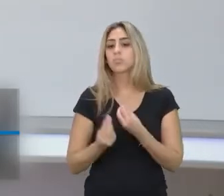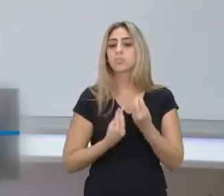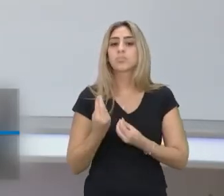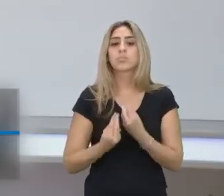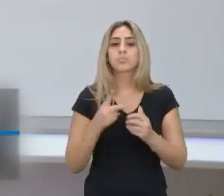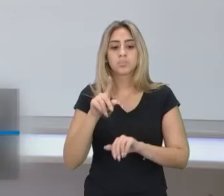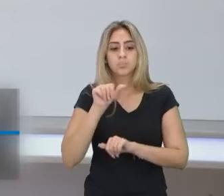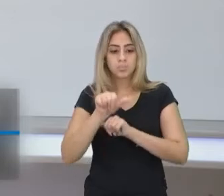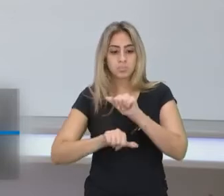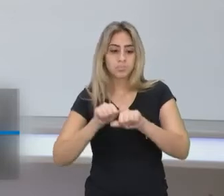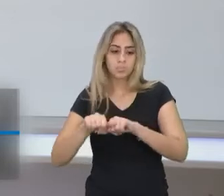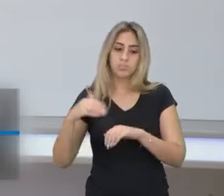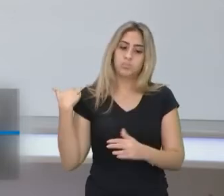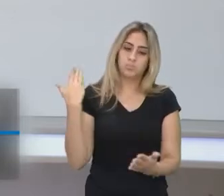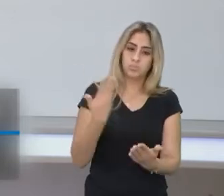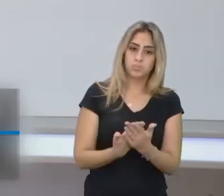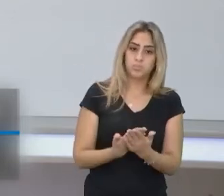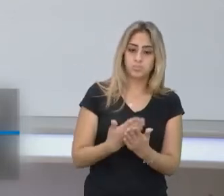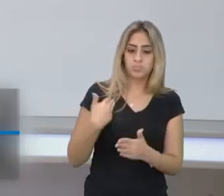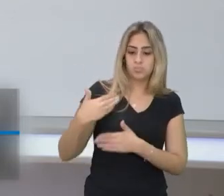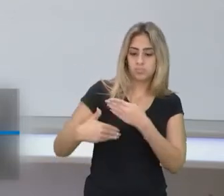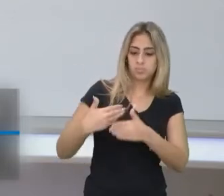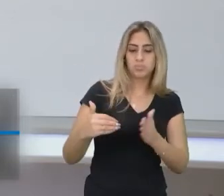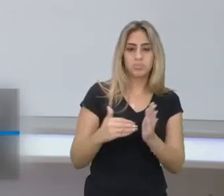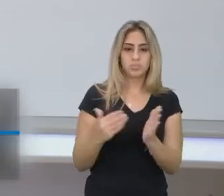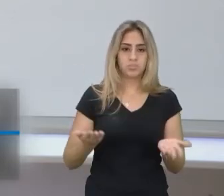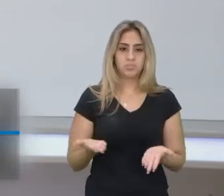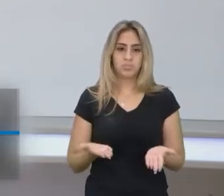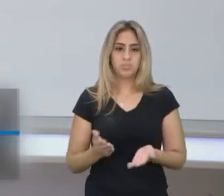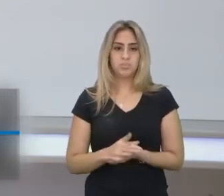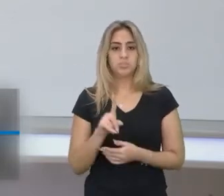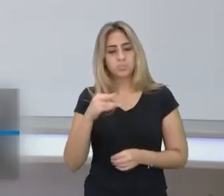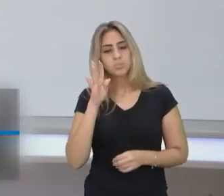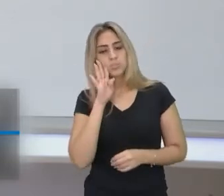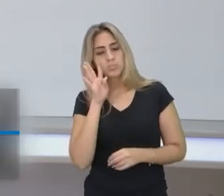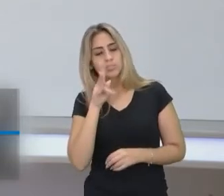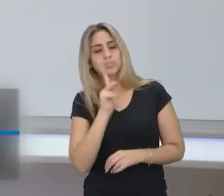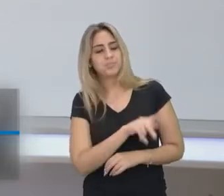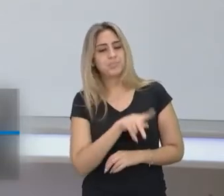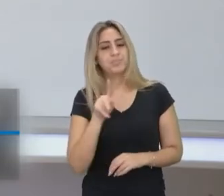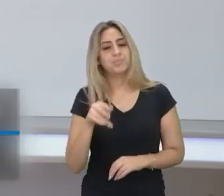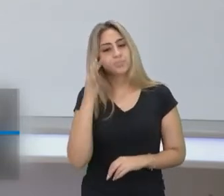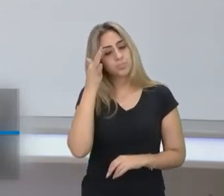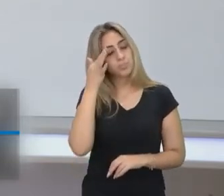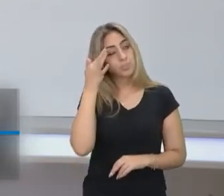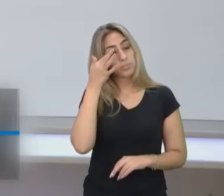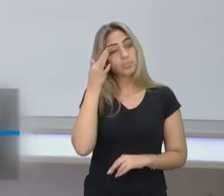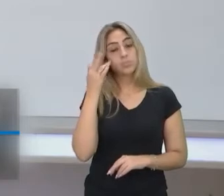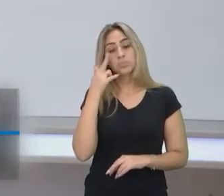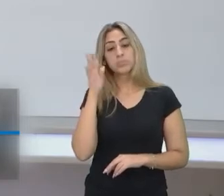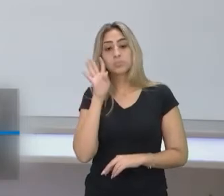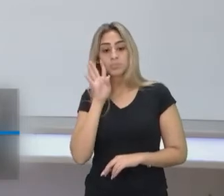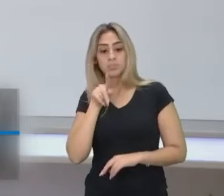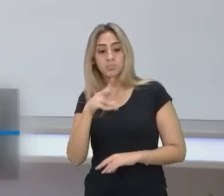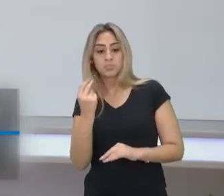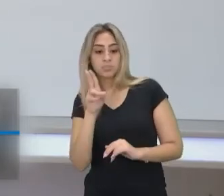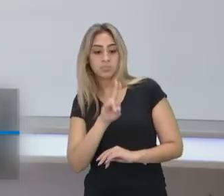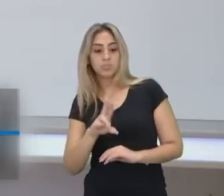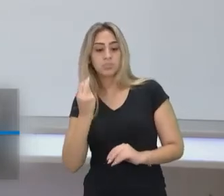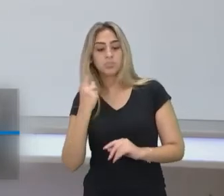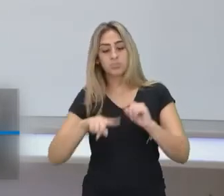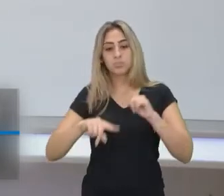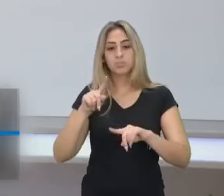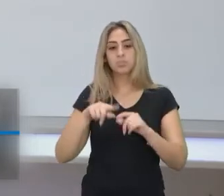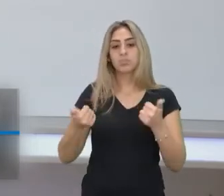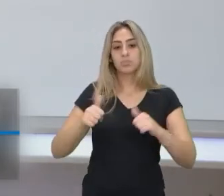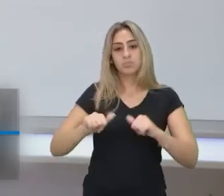foram mudando nesse decorrer. É muito bacana. Seu professor, se ele achar pertinente, ele pode usar como instrumento